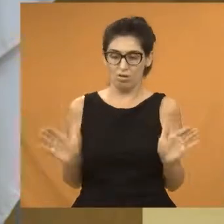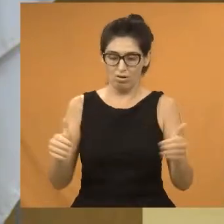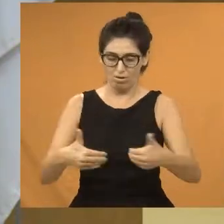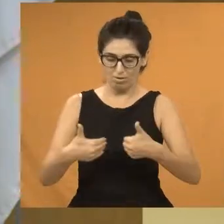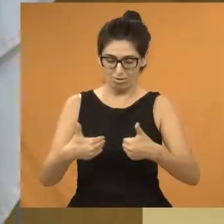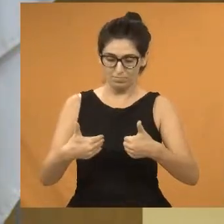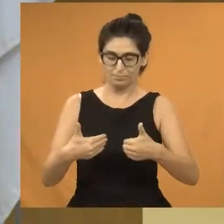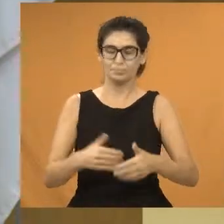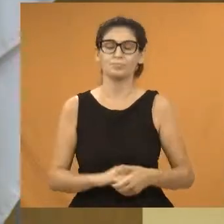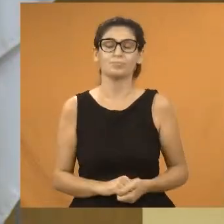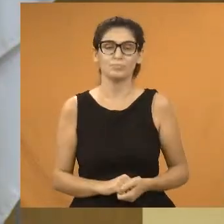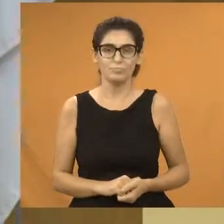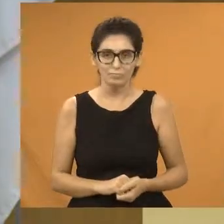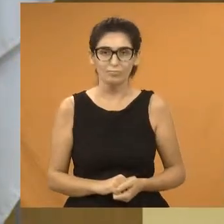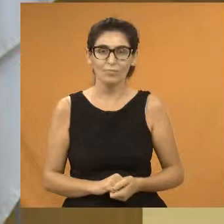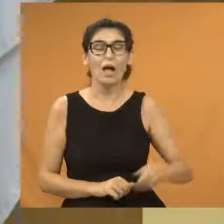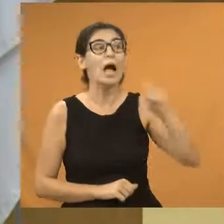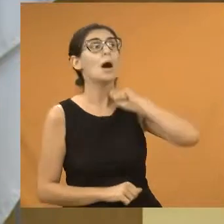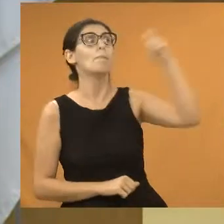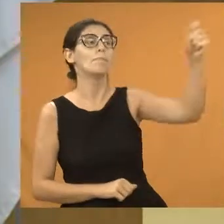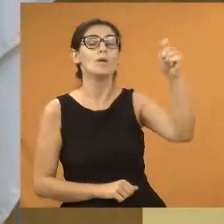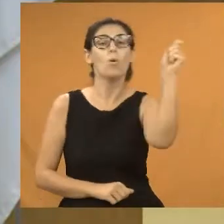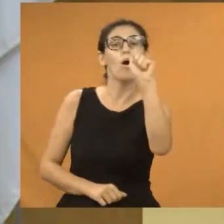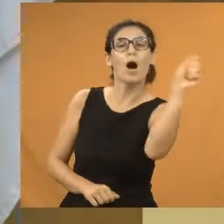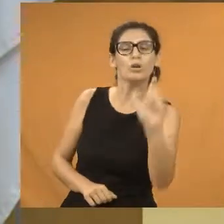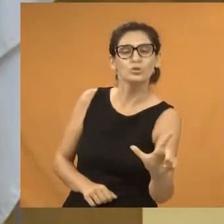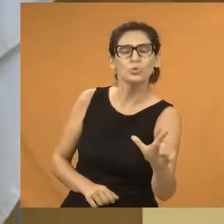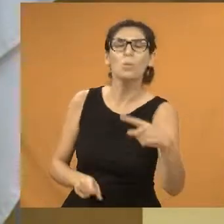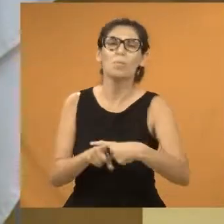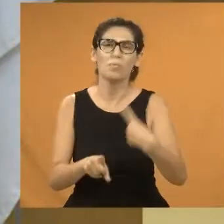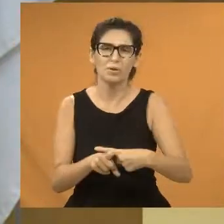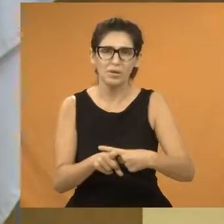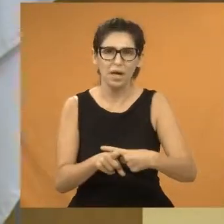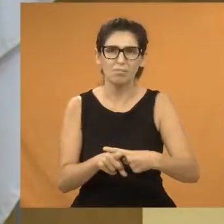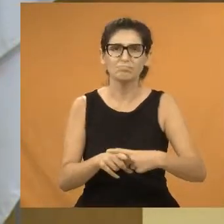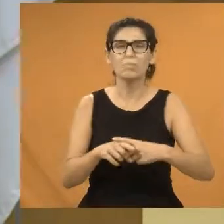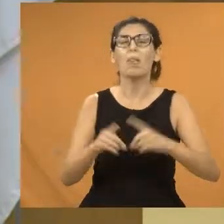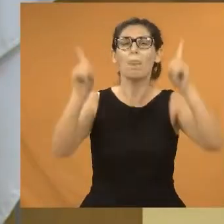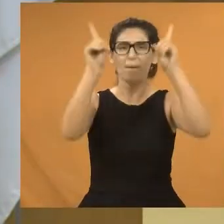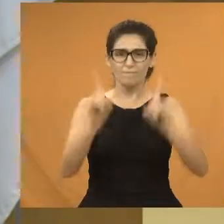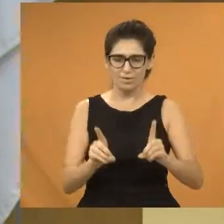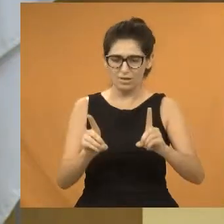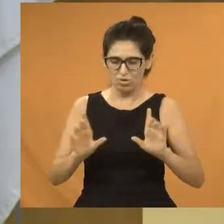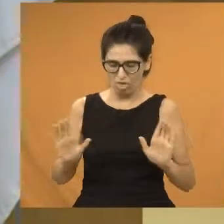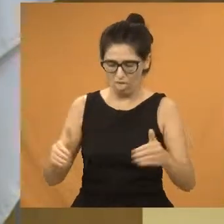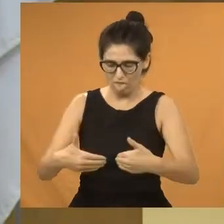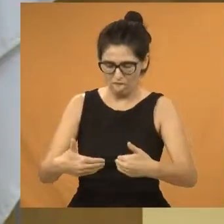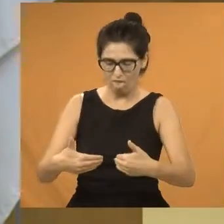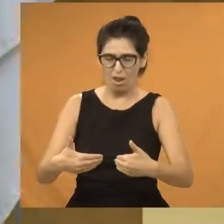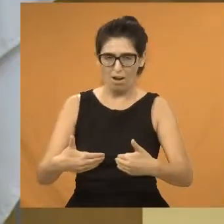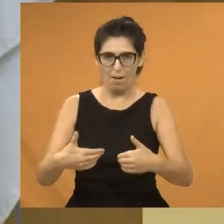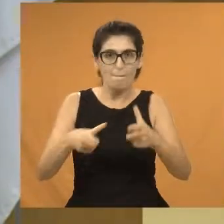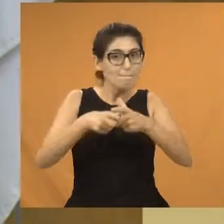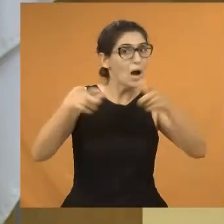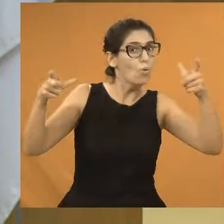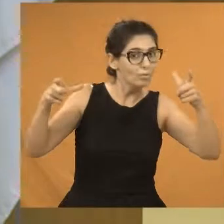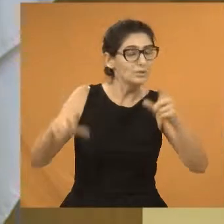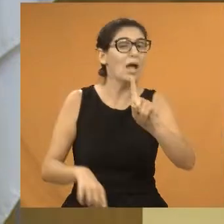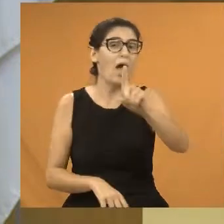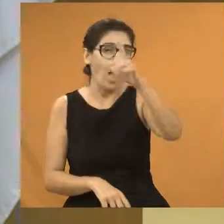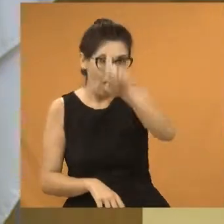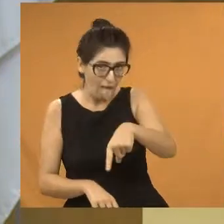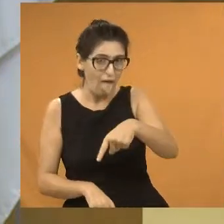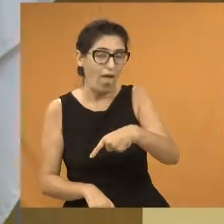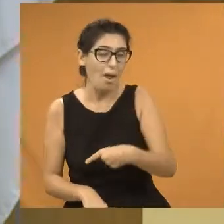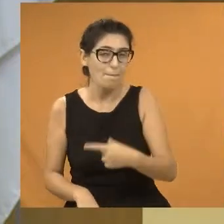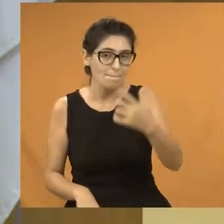instituição do Abril Azul. Por que o Abril Azul? Porque o espectro autista ele é mais comum nos meninos. Então, importante aí esse mês